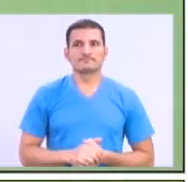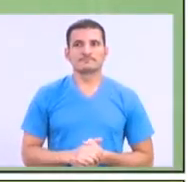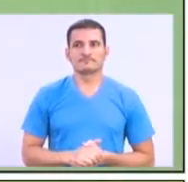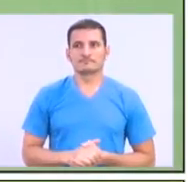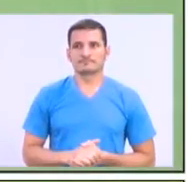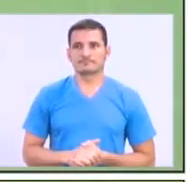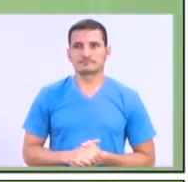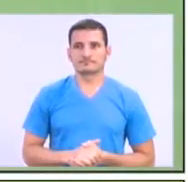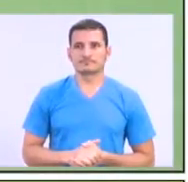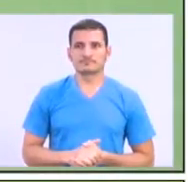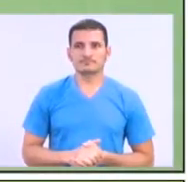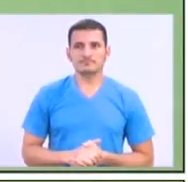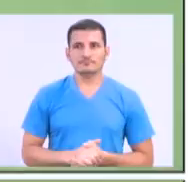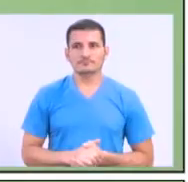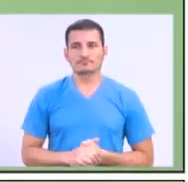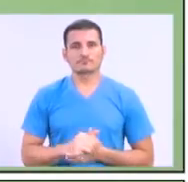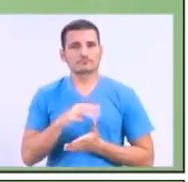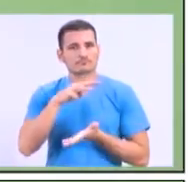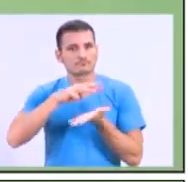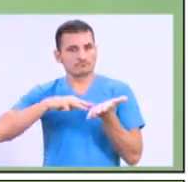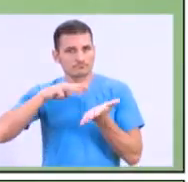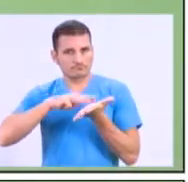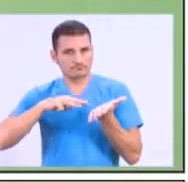Vamos falar de métodos de autenticação.